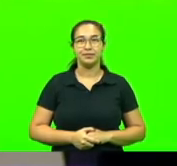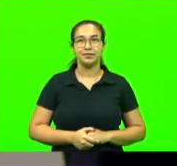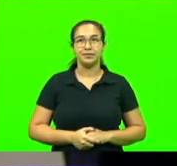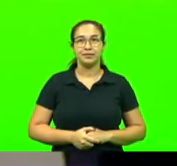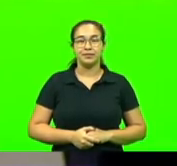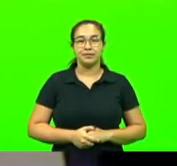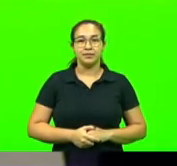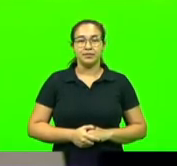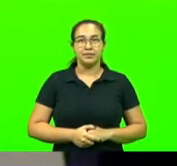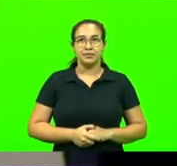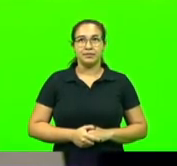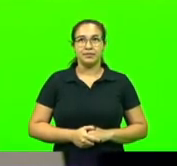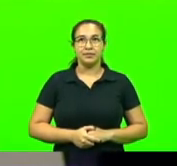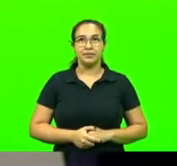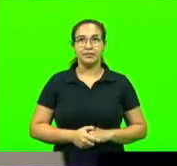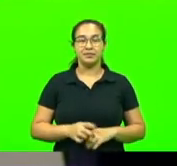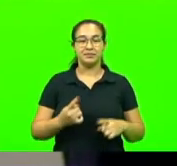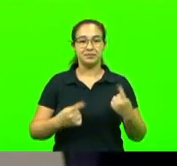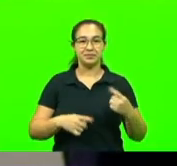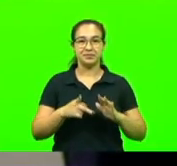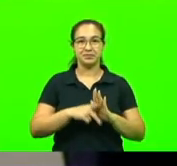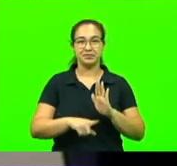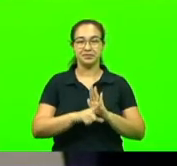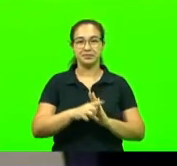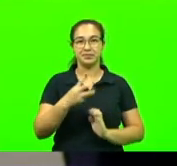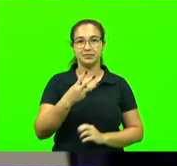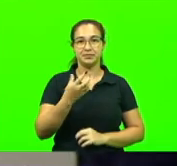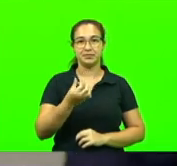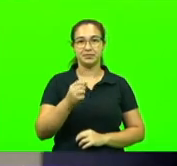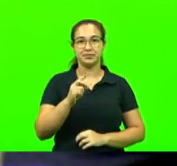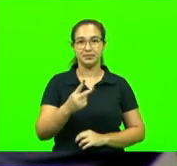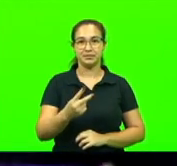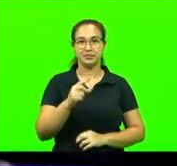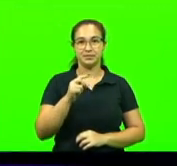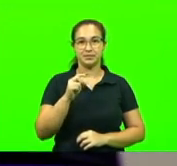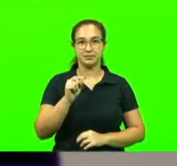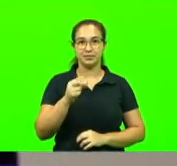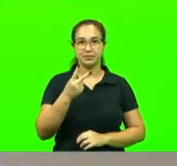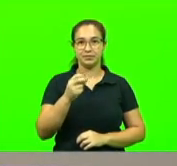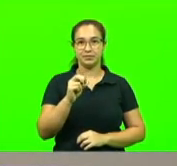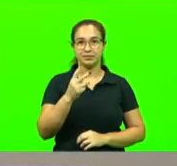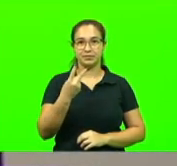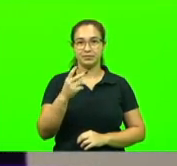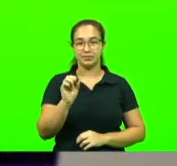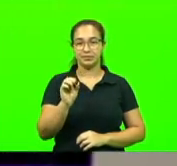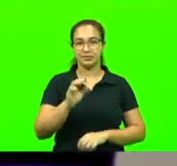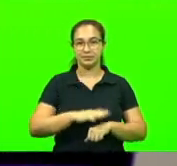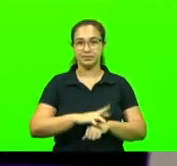Em discussão, o PL 362.2/2020. Autoria,